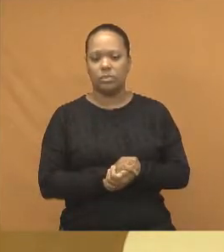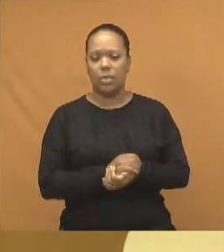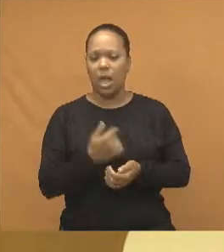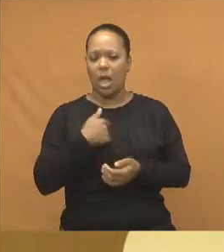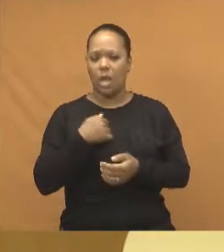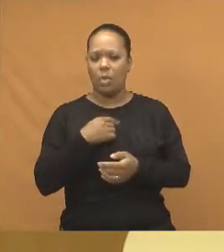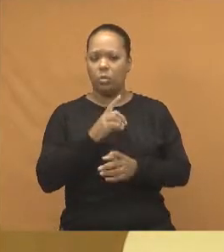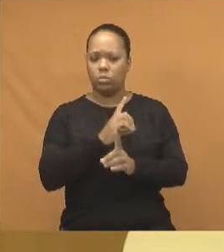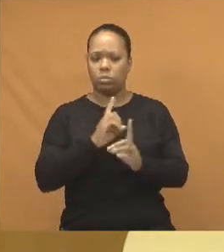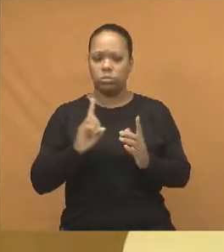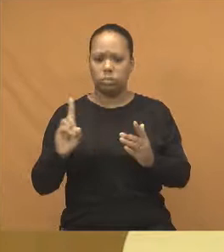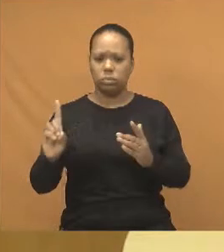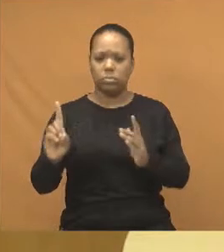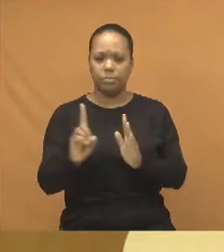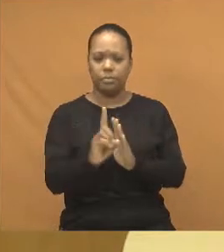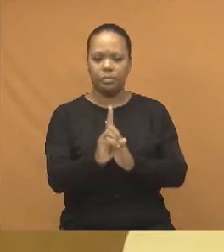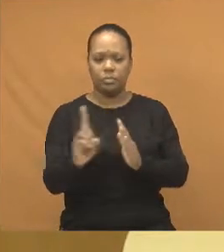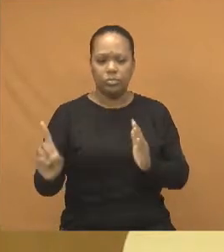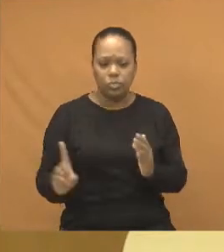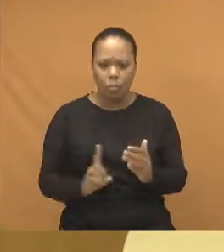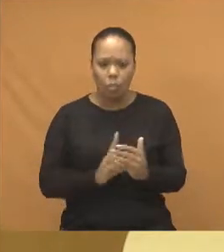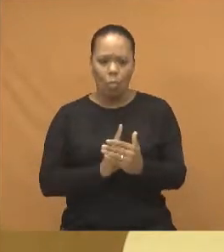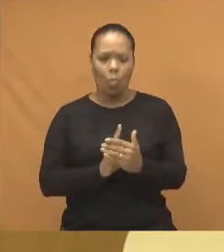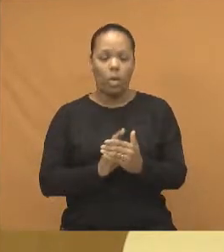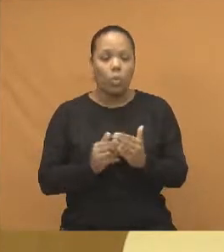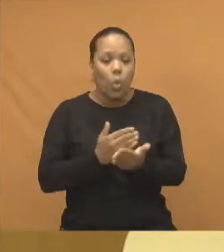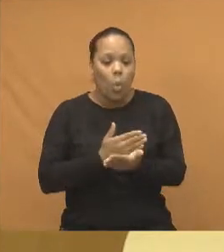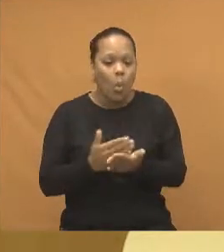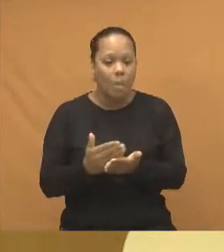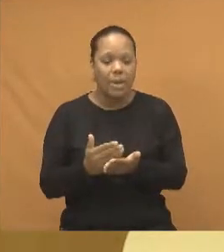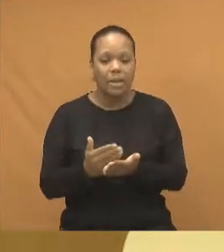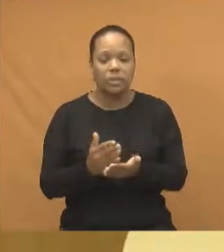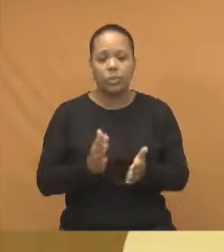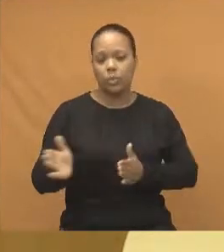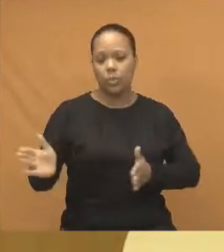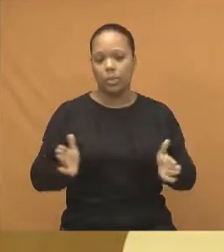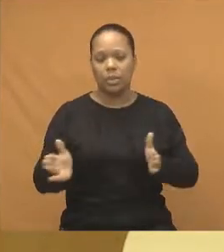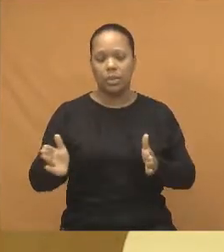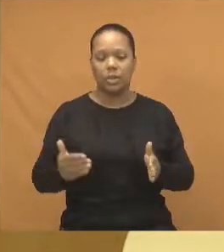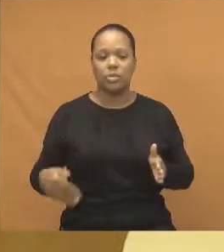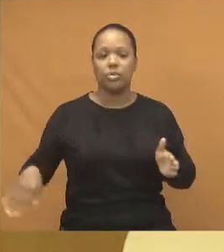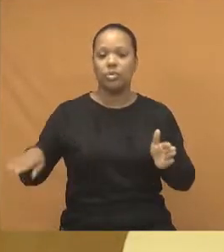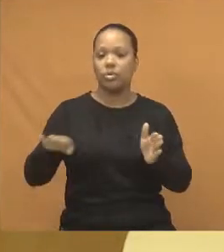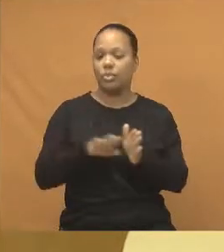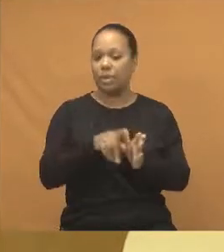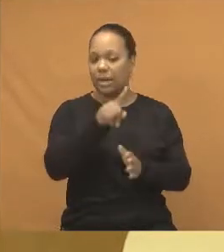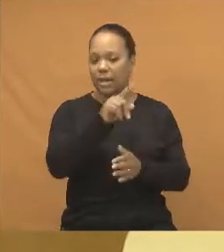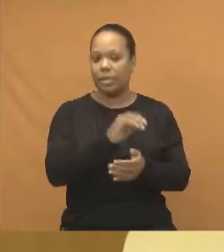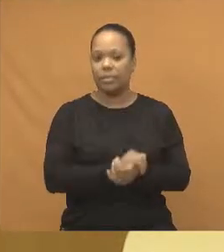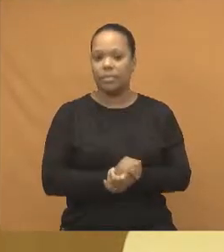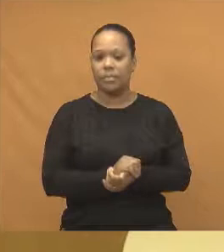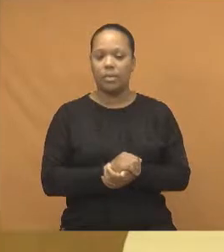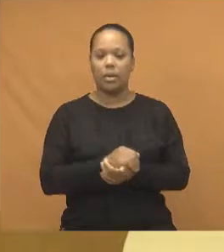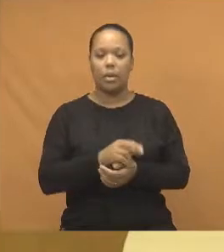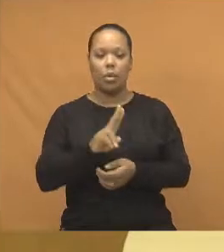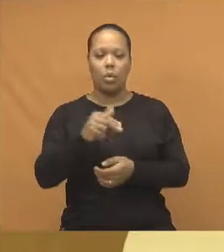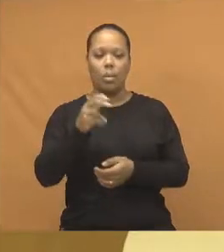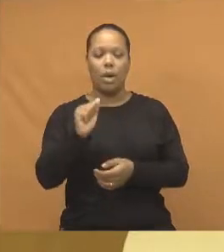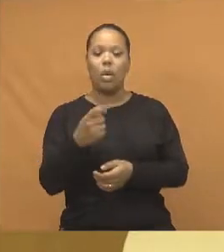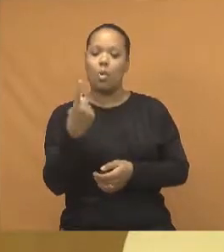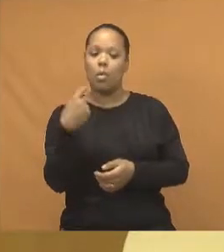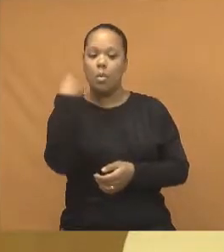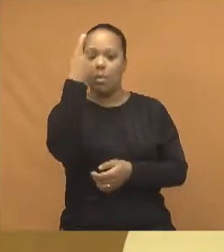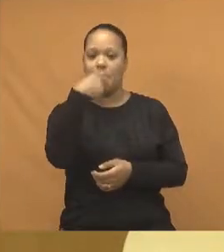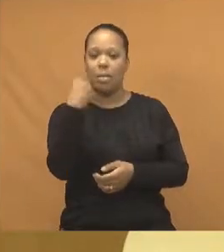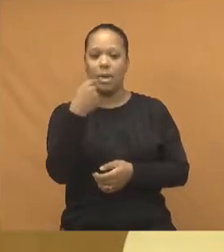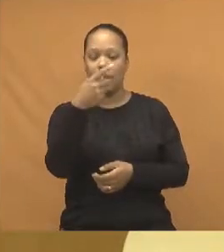Mas antes nos primeiros meses, enquanto vereadora, eu conseguia chegar no pronto-socorro da Santa Casa, sentar lá, ficar 1 hora e